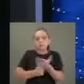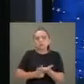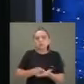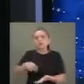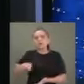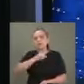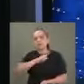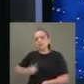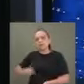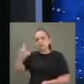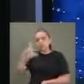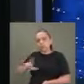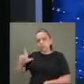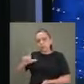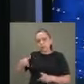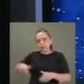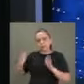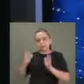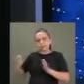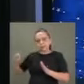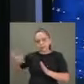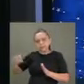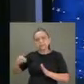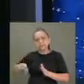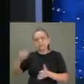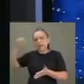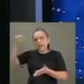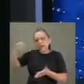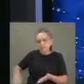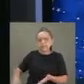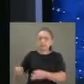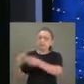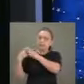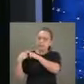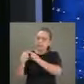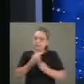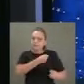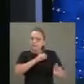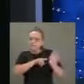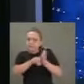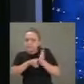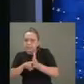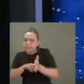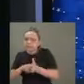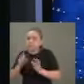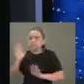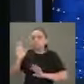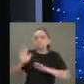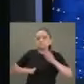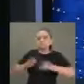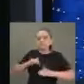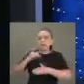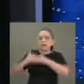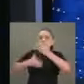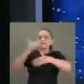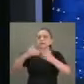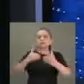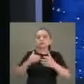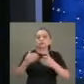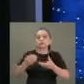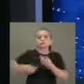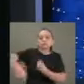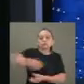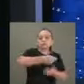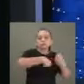governo Lula três com a responsabilidade fiscal e o provável avanço no ciclo de